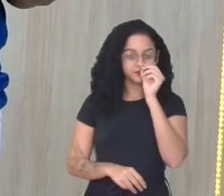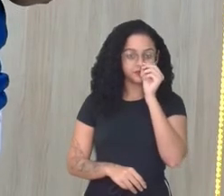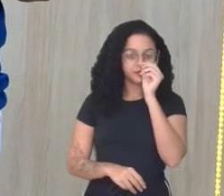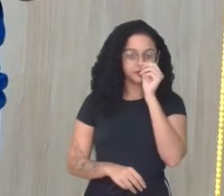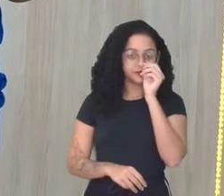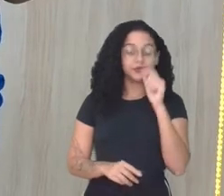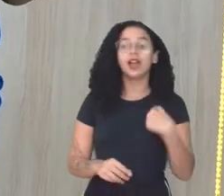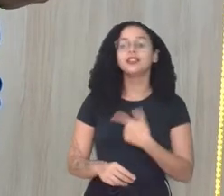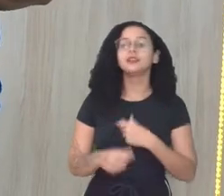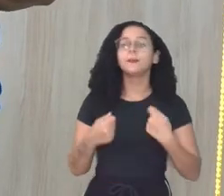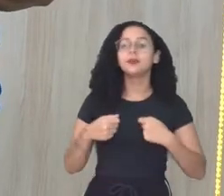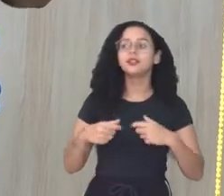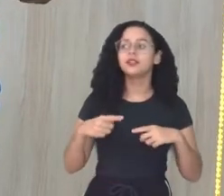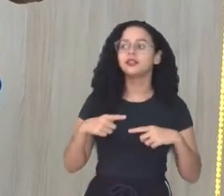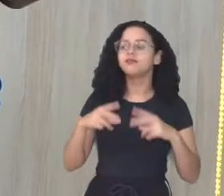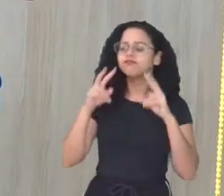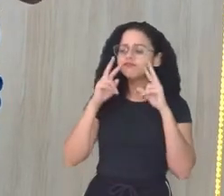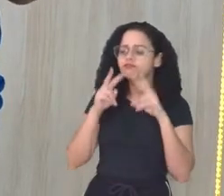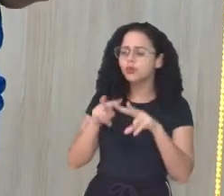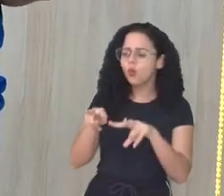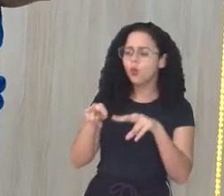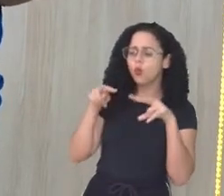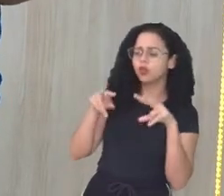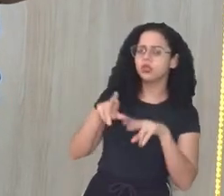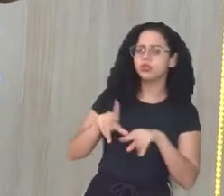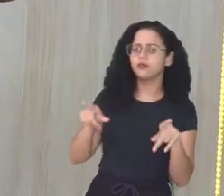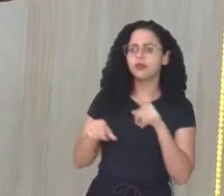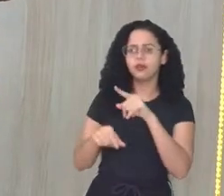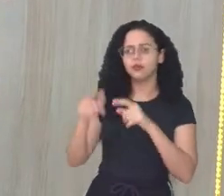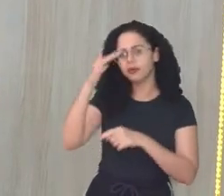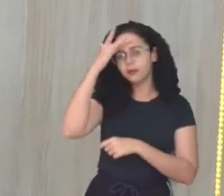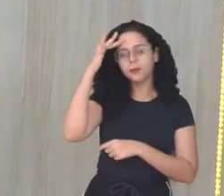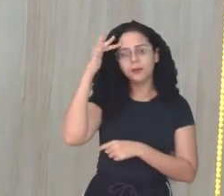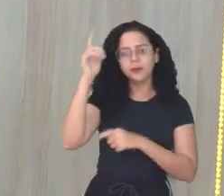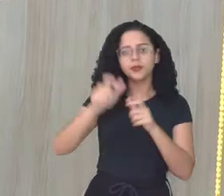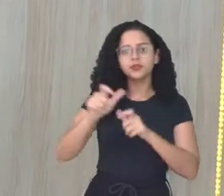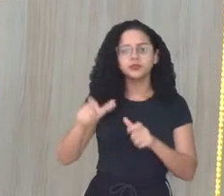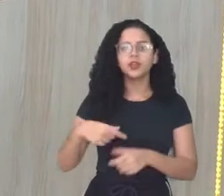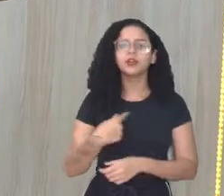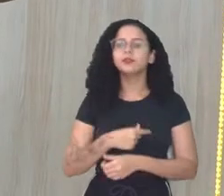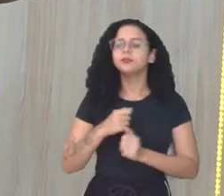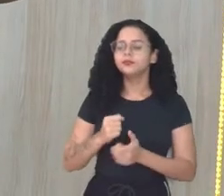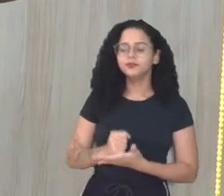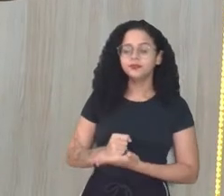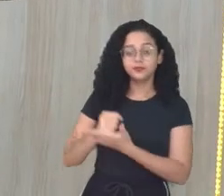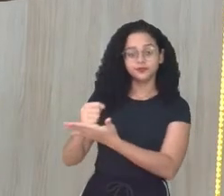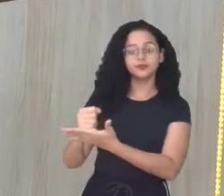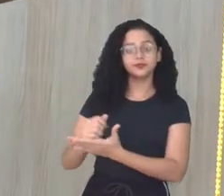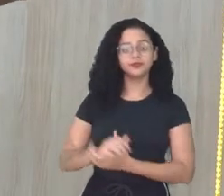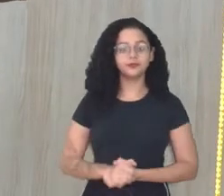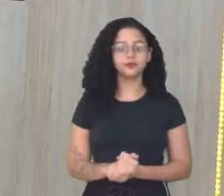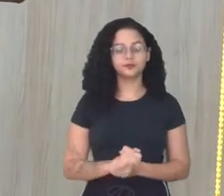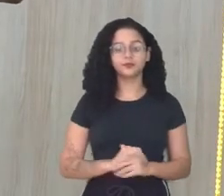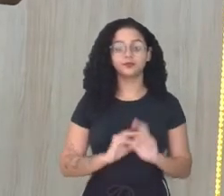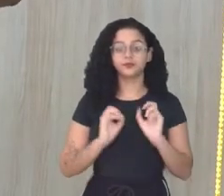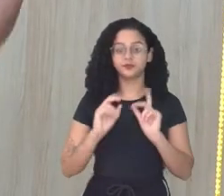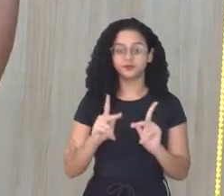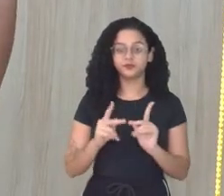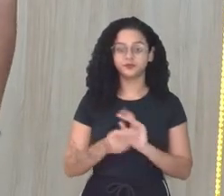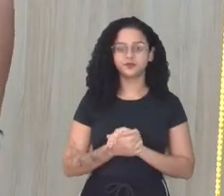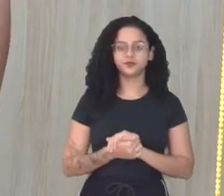ter um olhar diferenciado para essas pessoas, para a gente poder ajudar, tá certo?